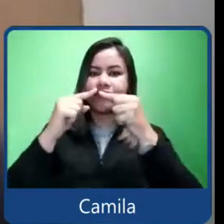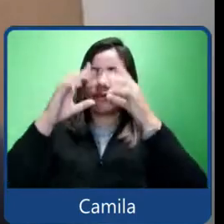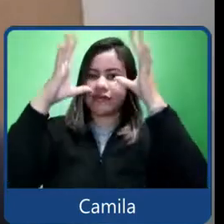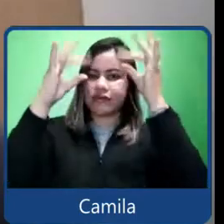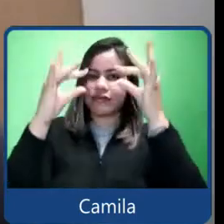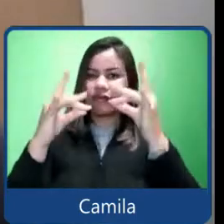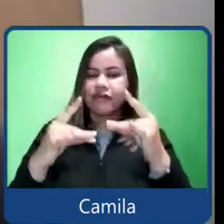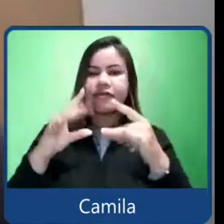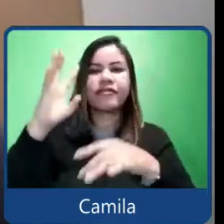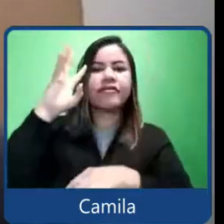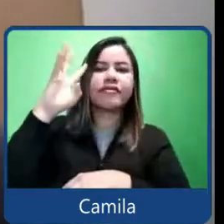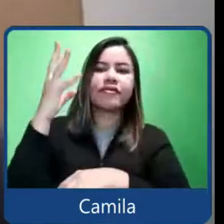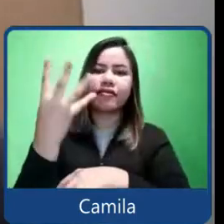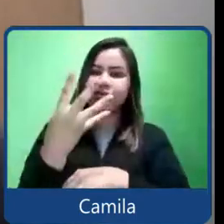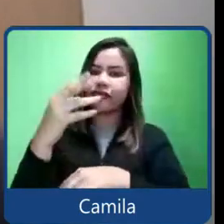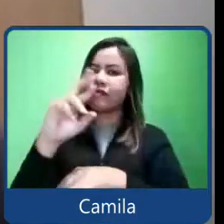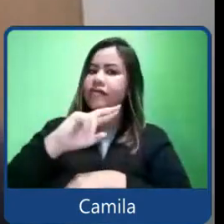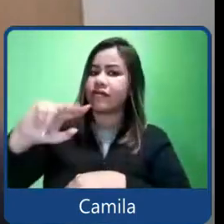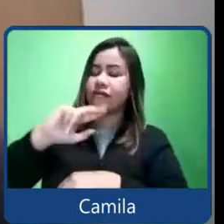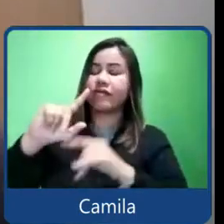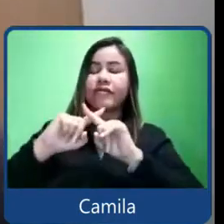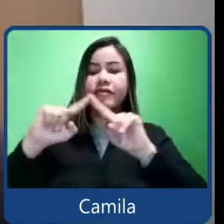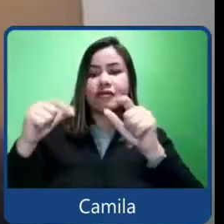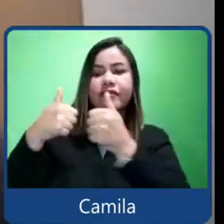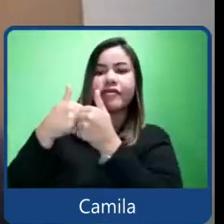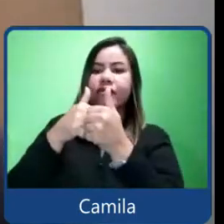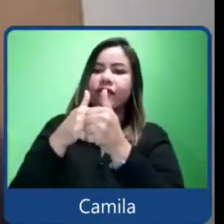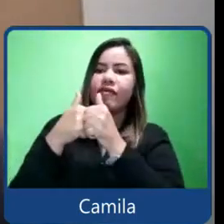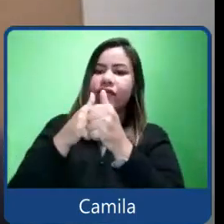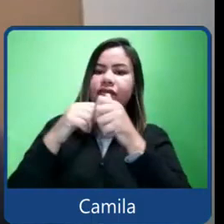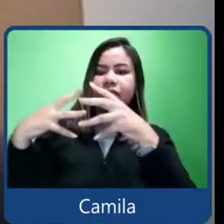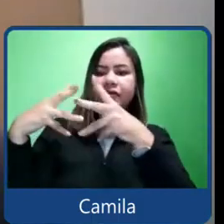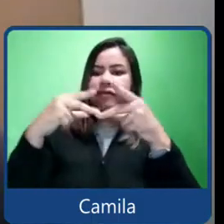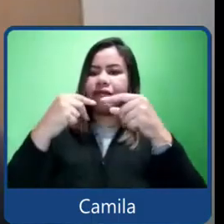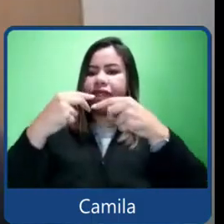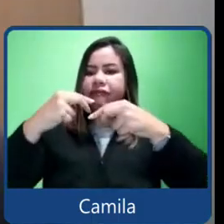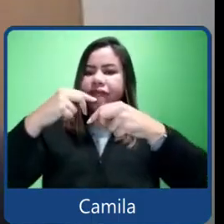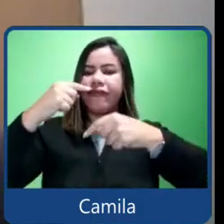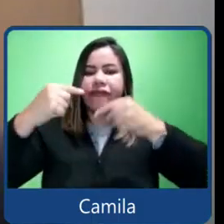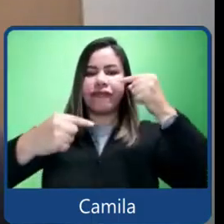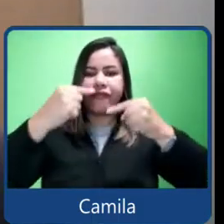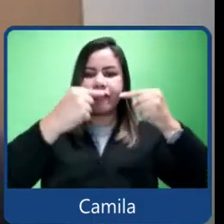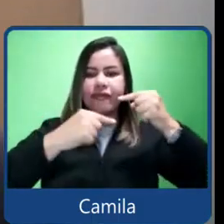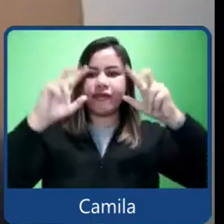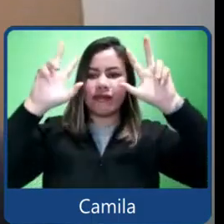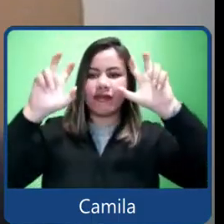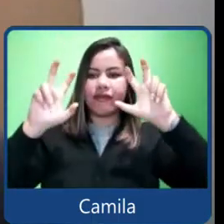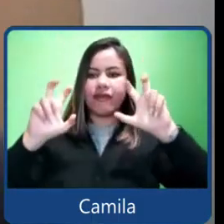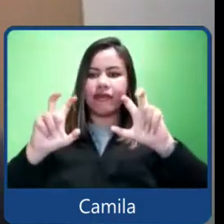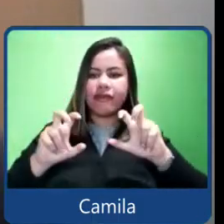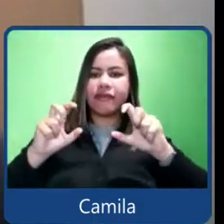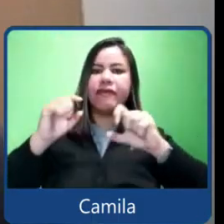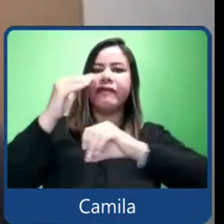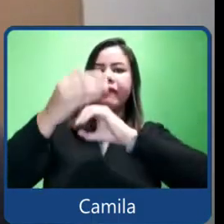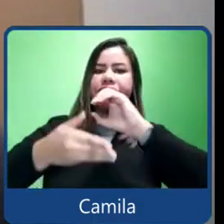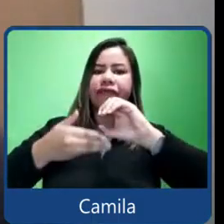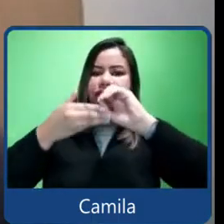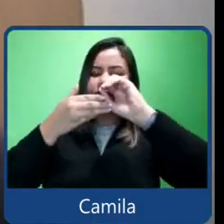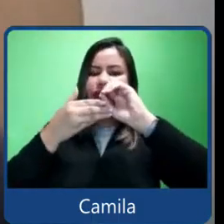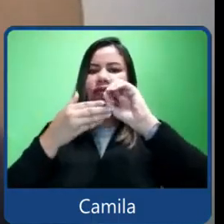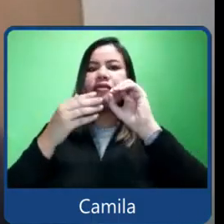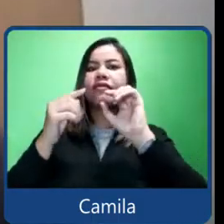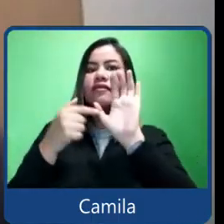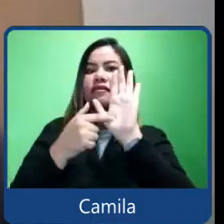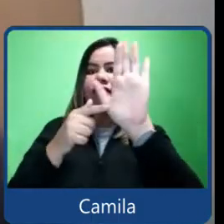clima, mas acompanho todo esse debate pela pauta da sustentabilidade, que afinal de contas apresenta muitas dimensões, e para